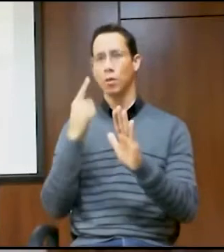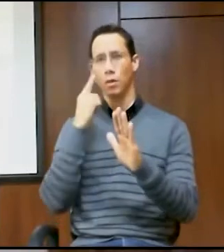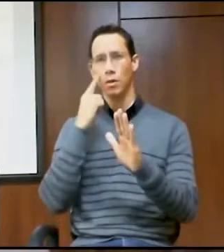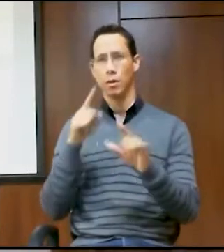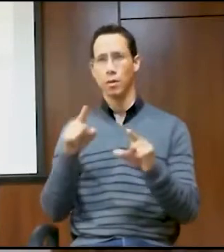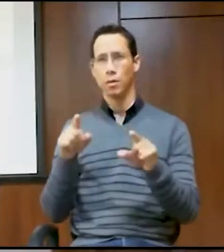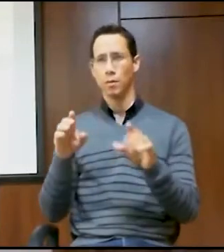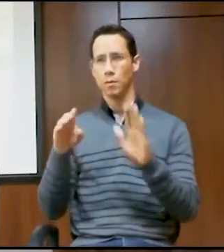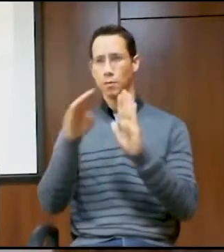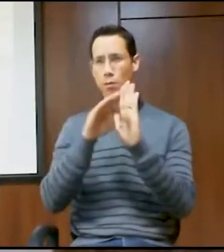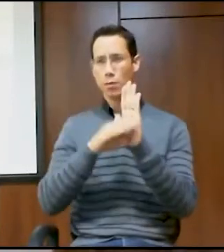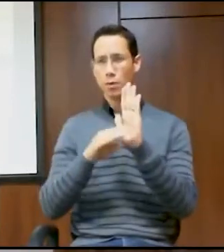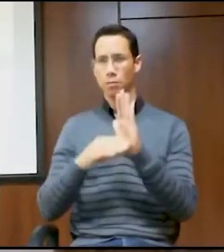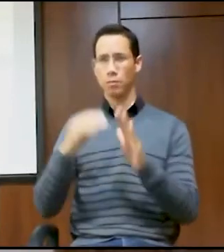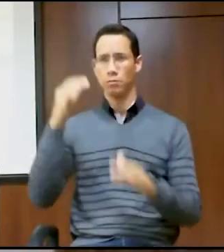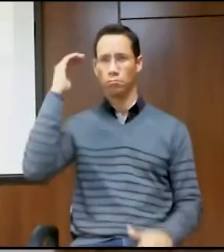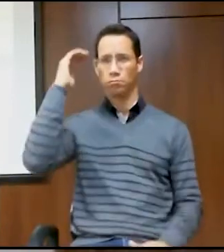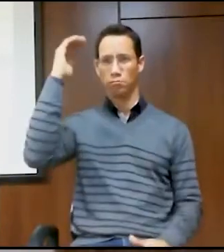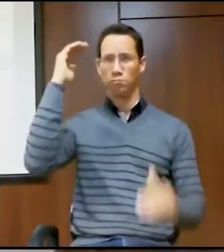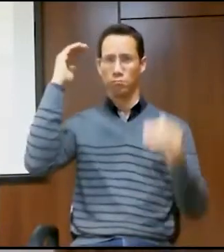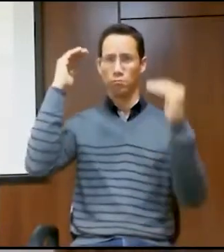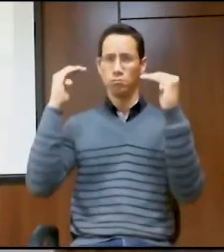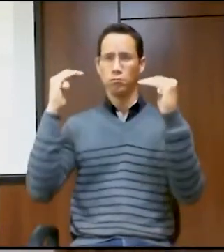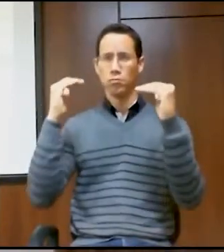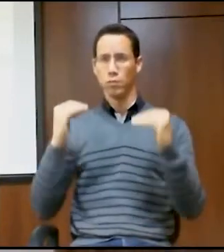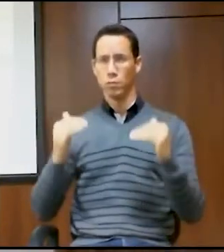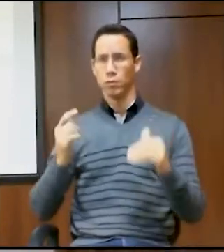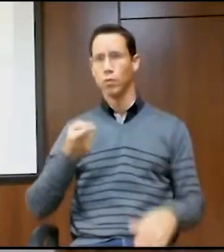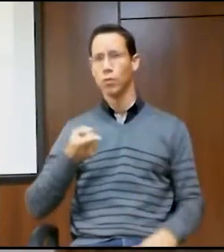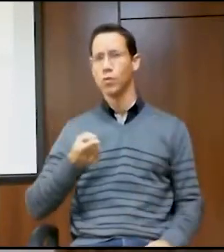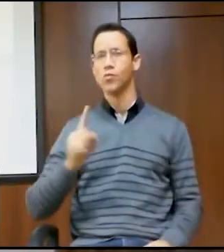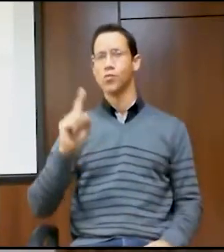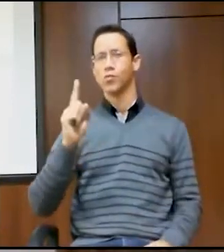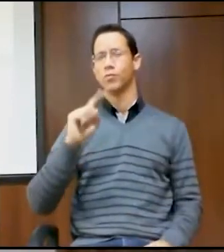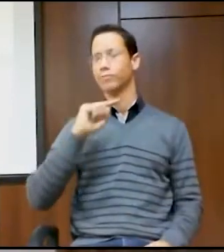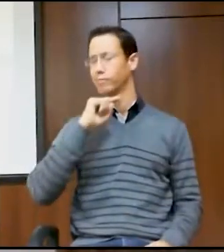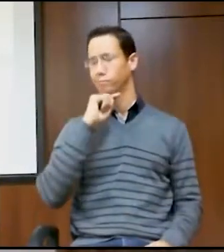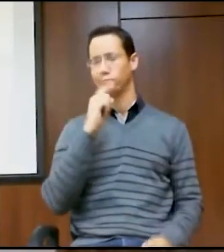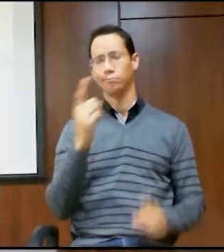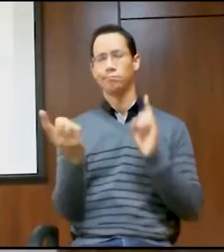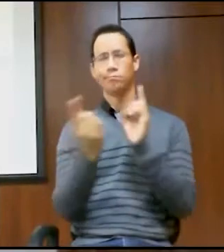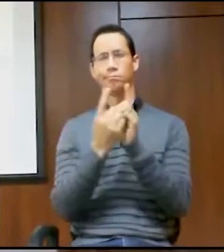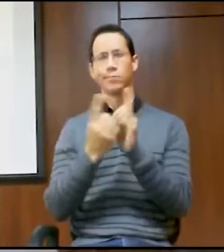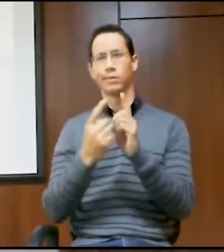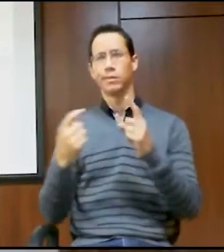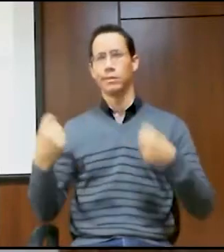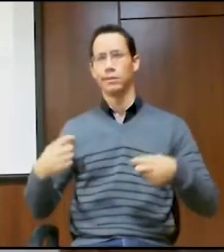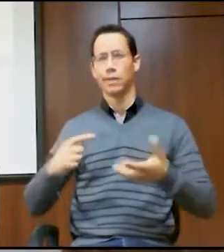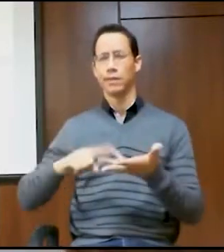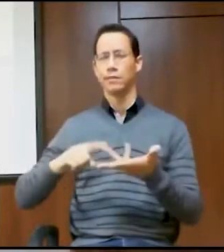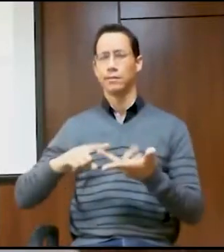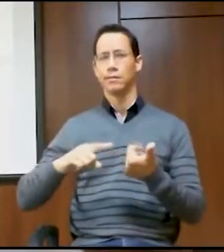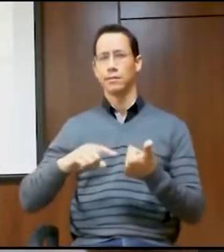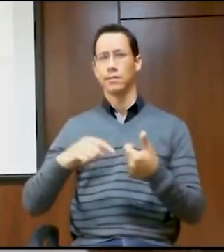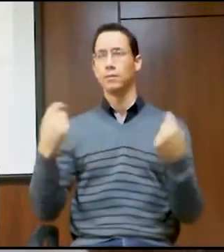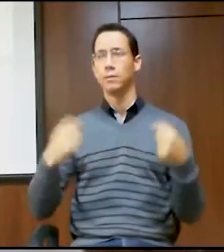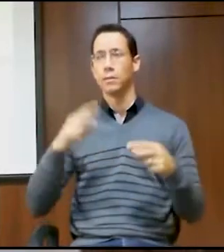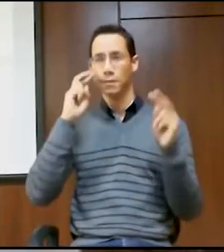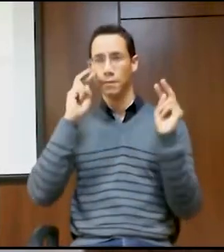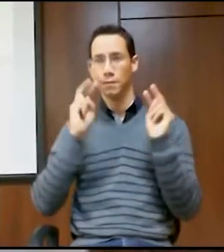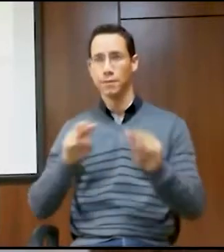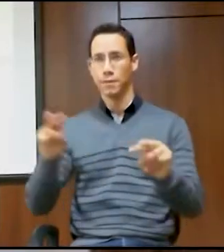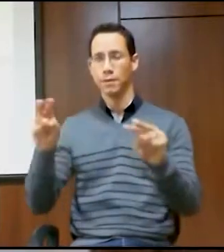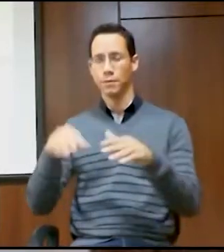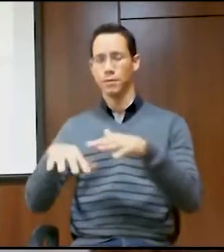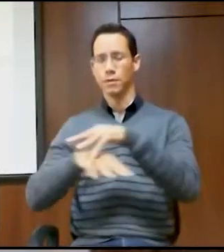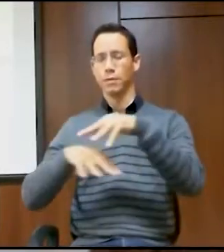baixo, únicos, não atendiam às necessidades, né? Se a gente está pensando, nós temos que olhar para as vulnerabilidades